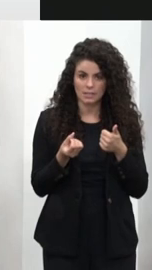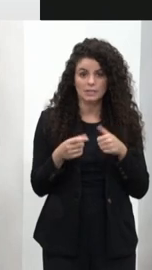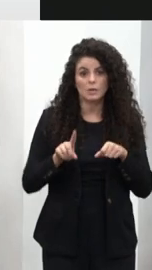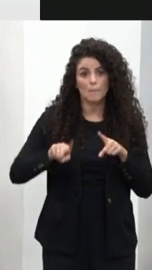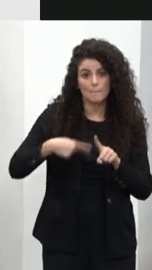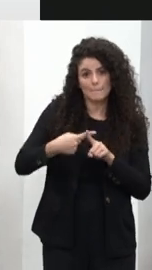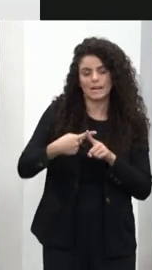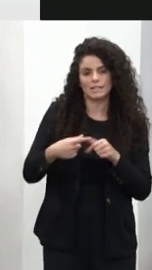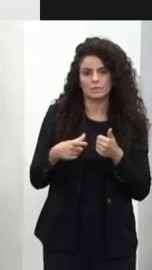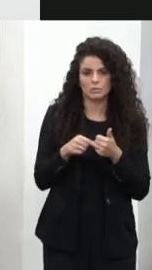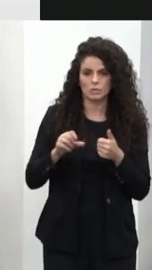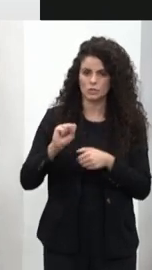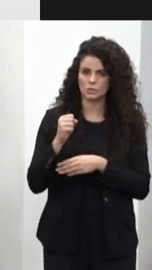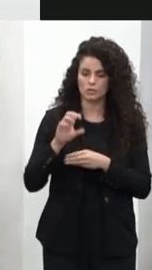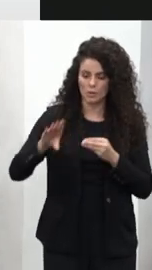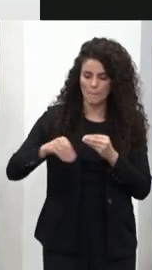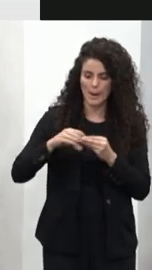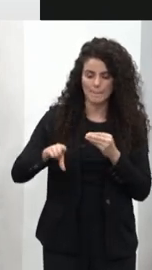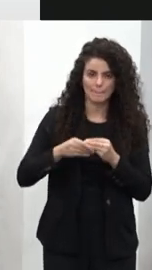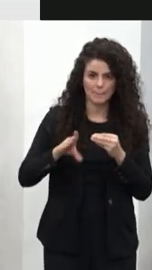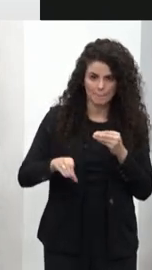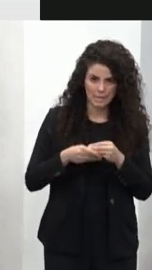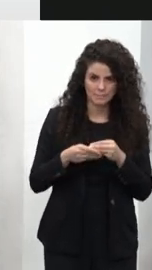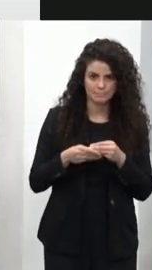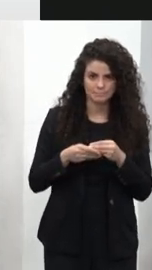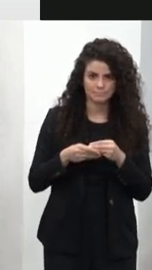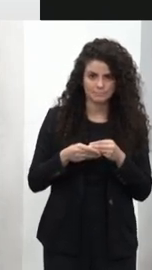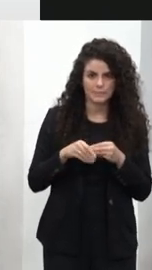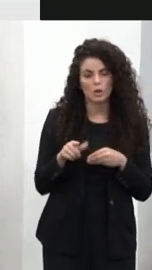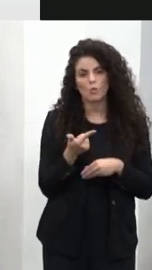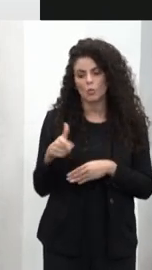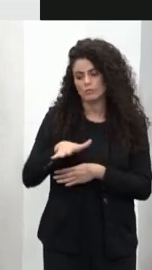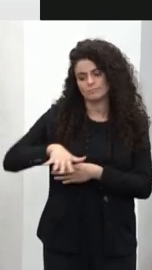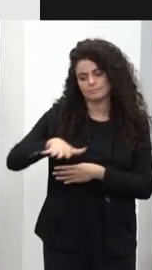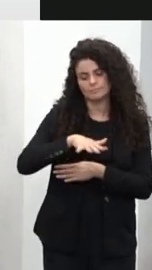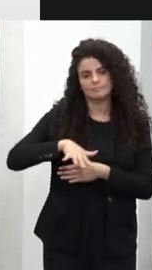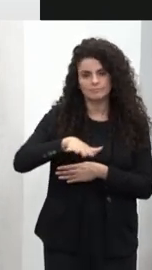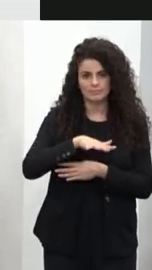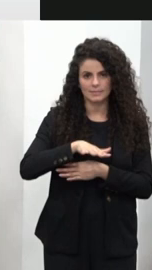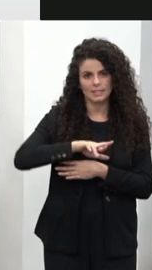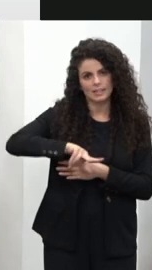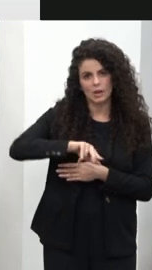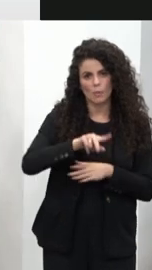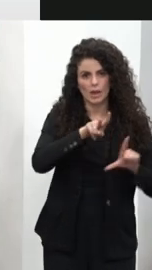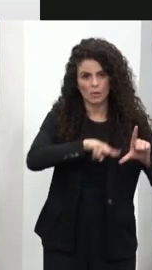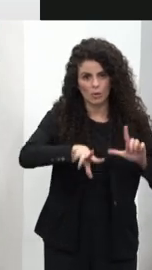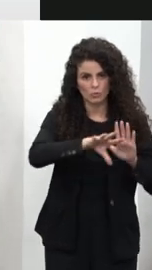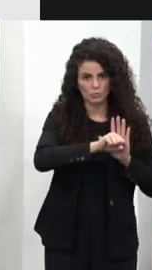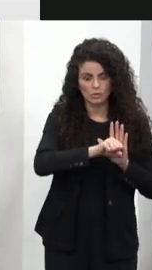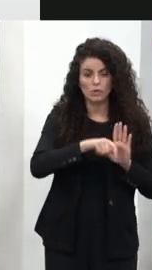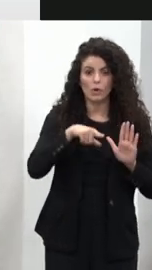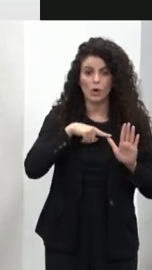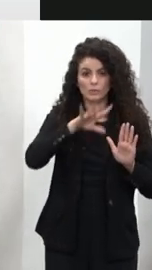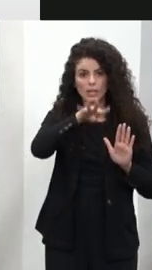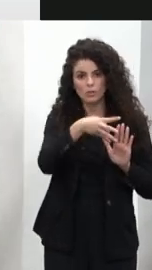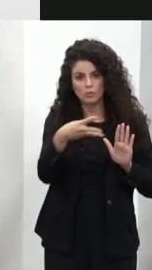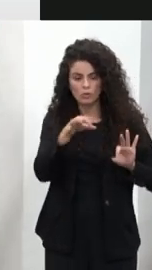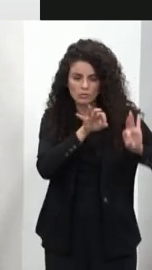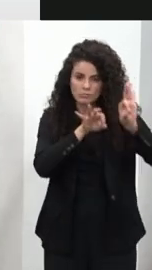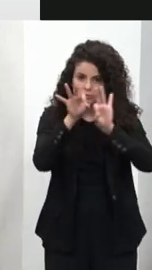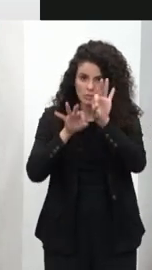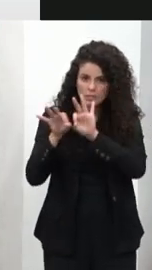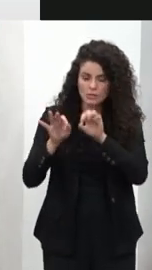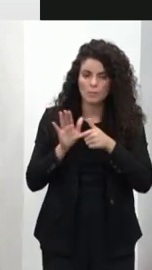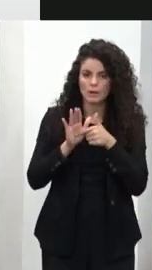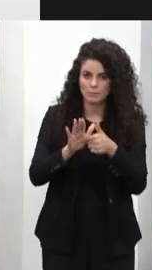relativo às outras áreas e está em processo a elaboração de um cronograma nós temos aqui um cronograma prévio já para mostrar todos